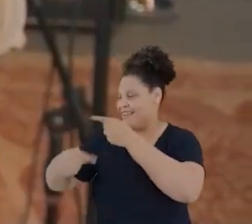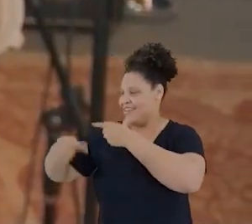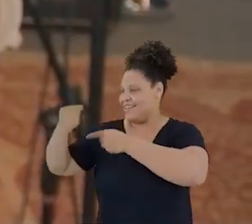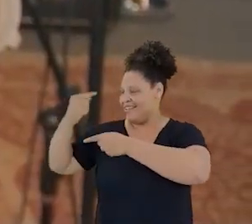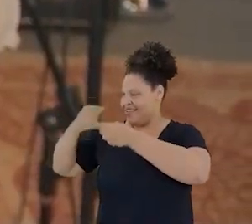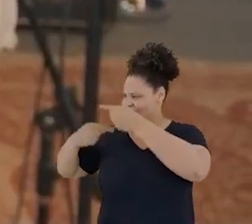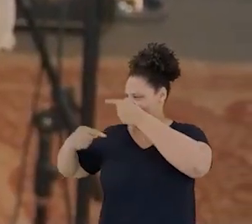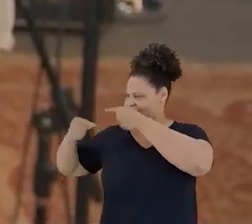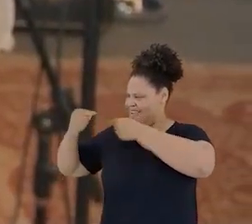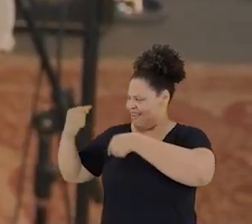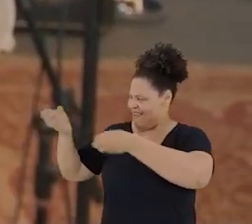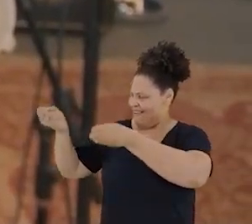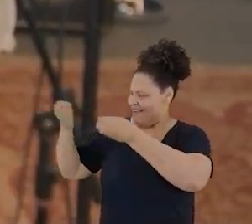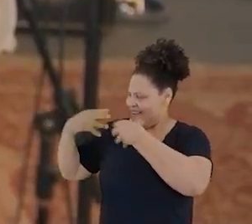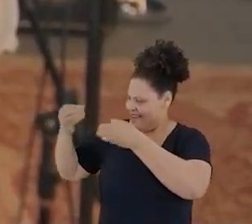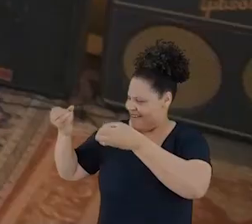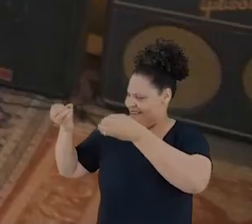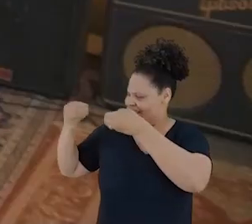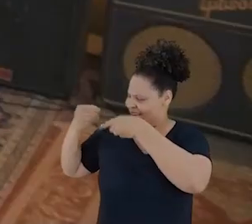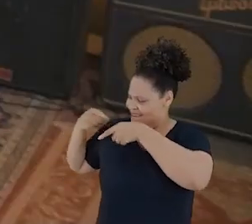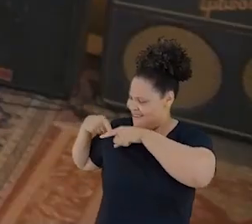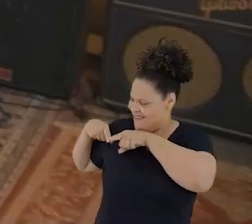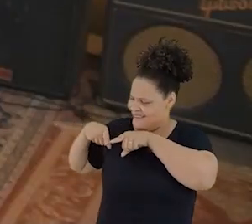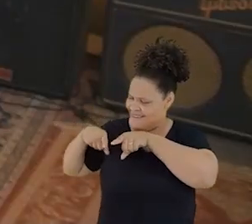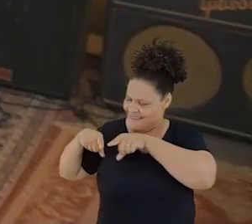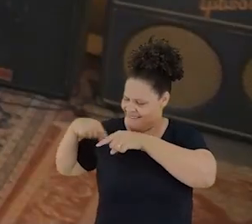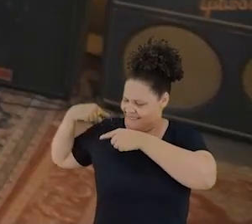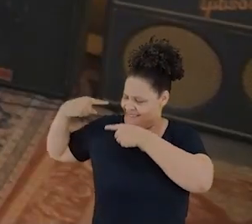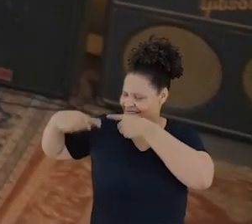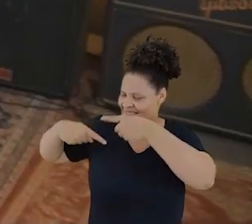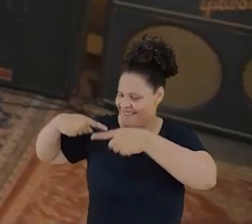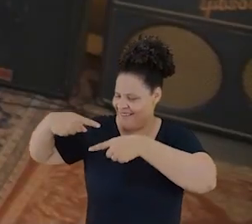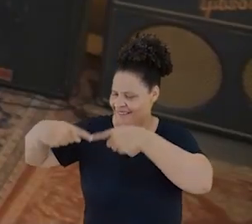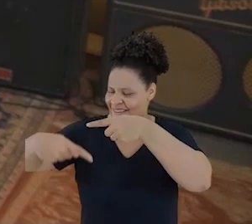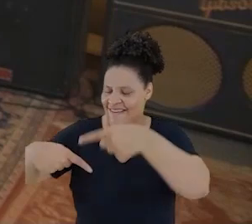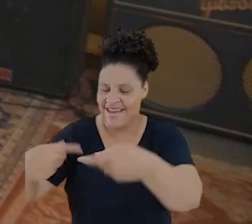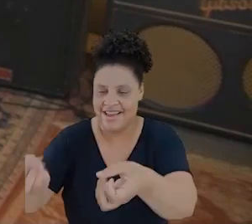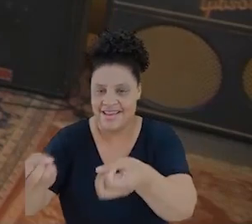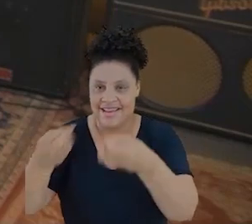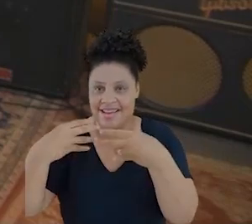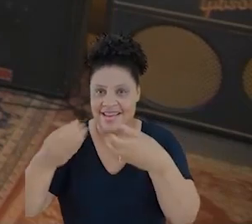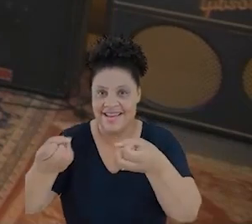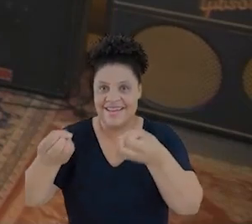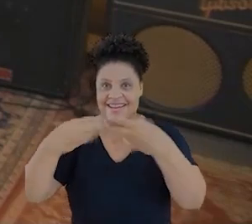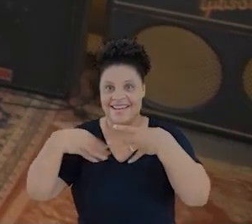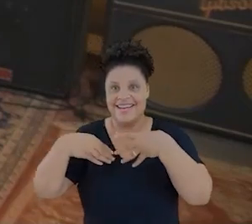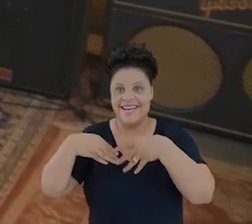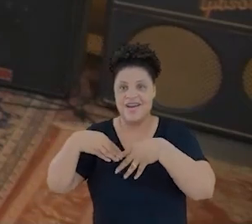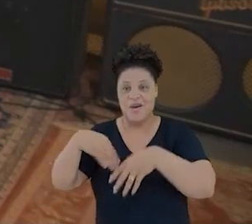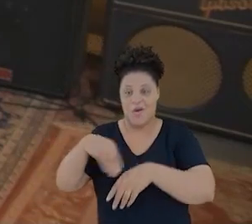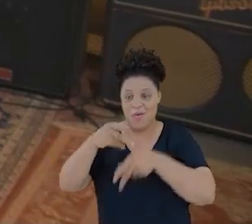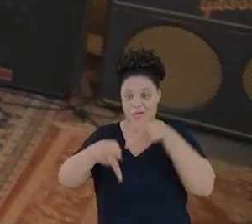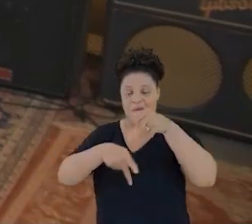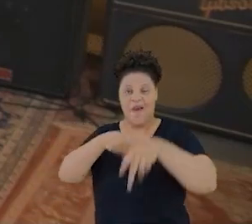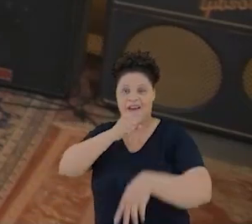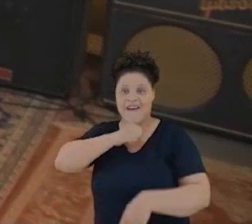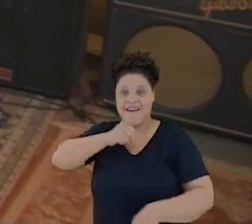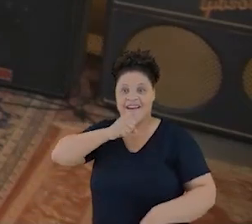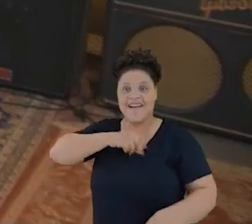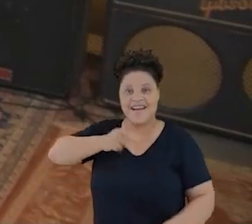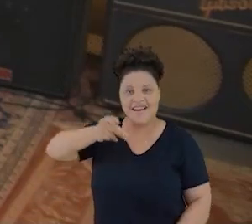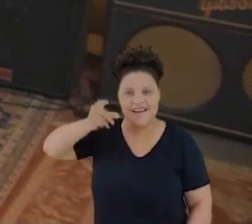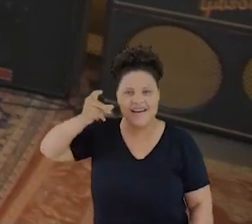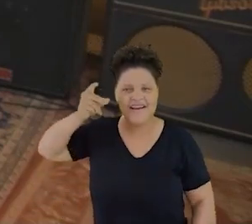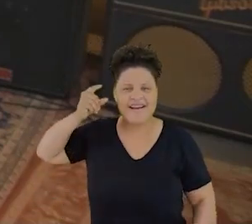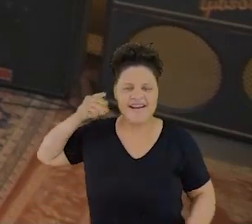que vibram forte e andam junto pra me ensinar. O povo antigo carrego comigo, que vem de longe pra